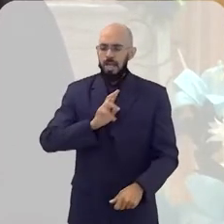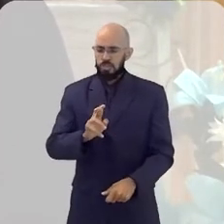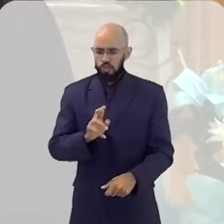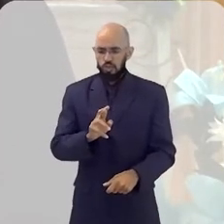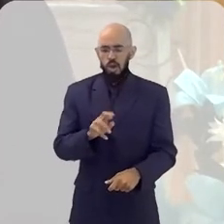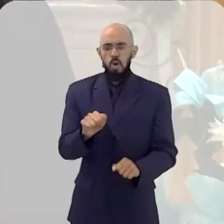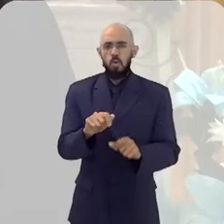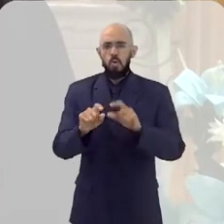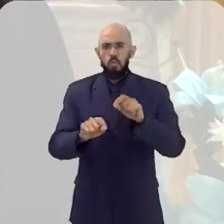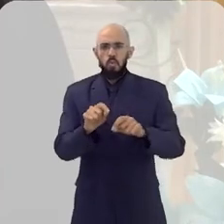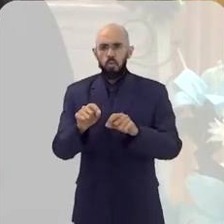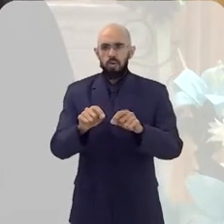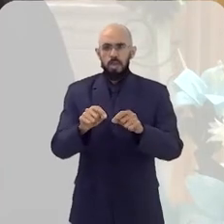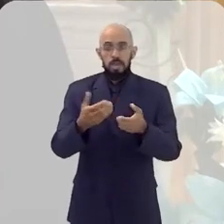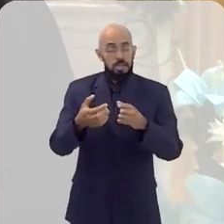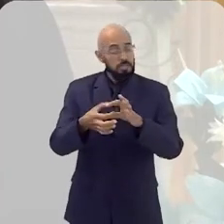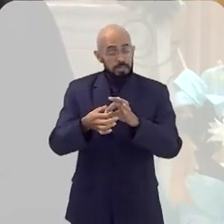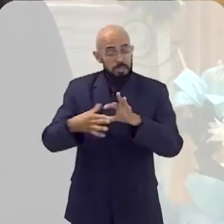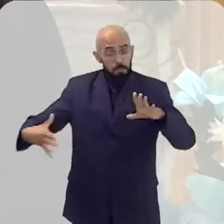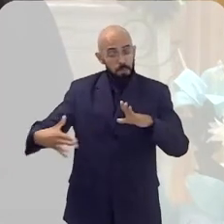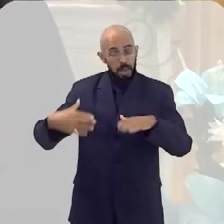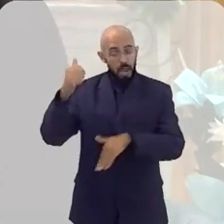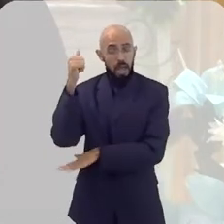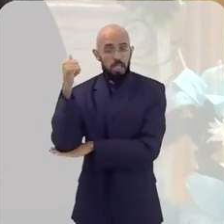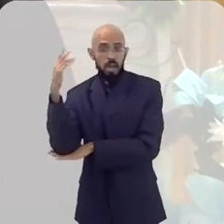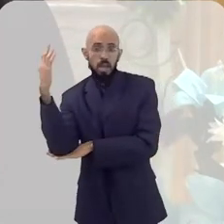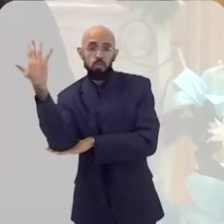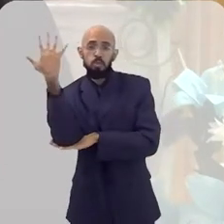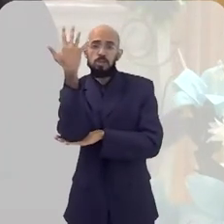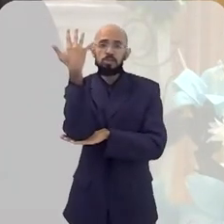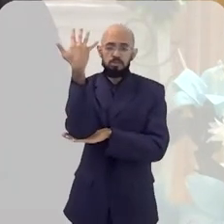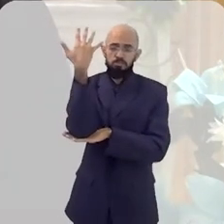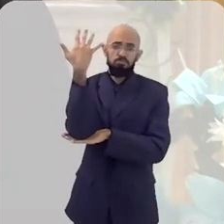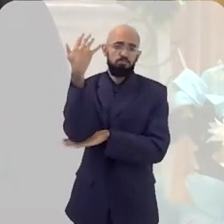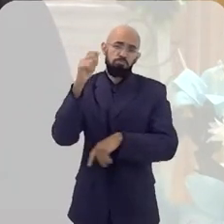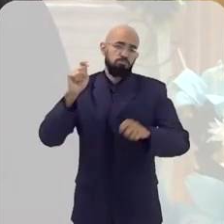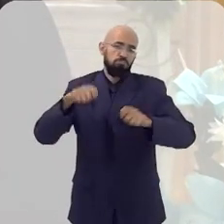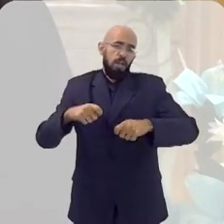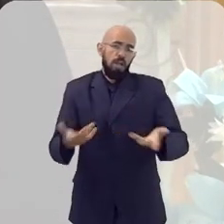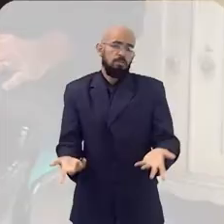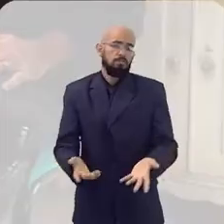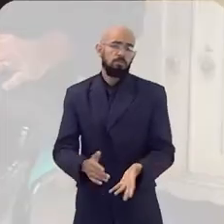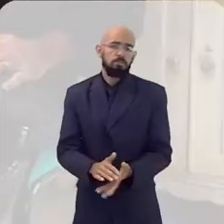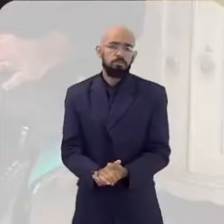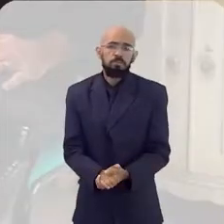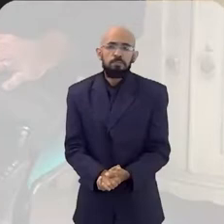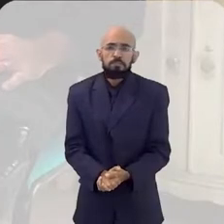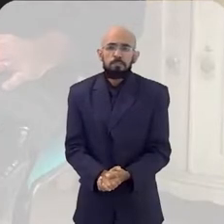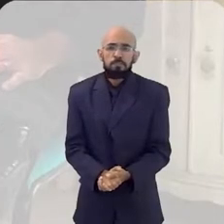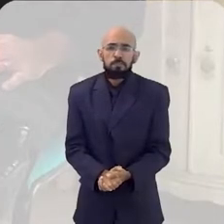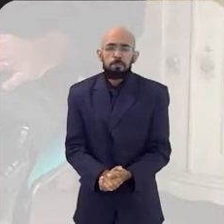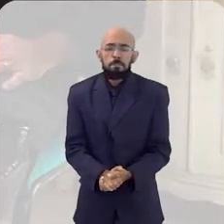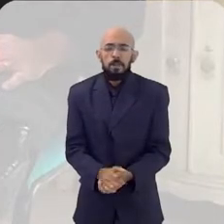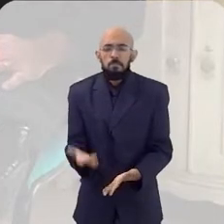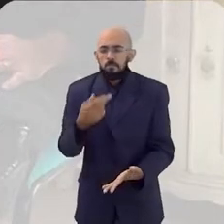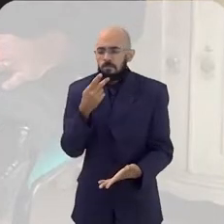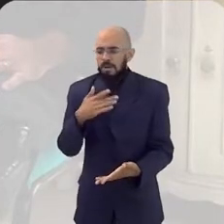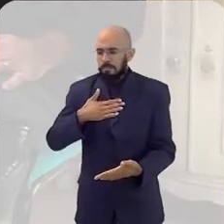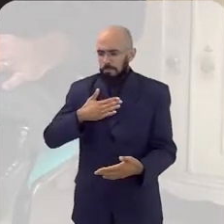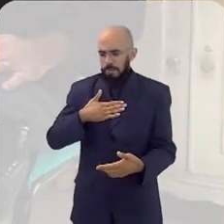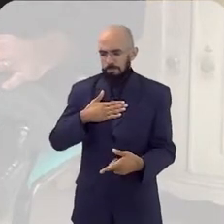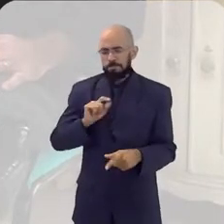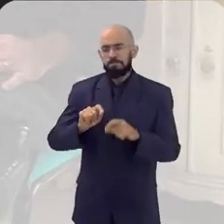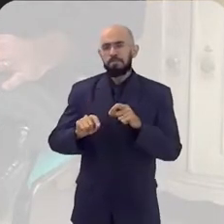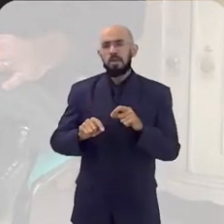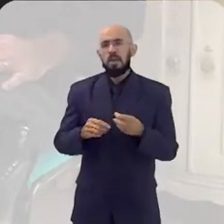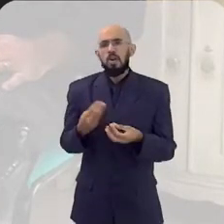nossa ótica, desprender-se da natureza, de tudo que cerca a natureza. Tá. Não tem como. Então, me diz uma